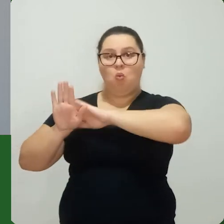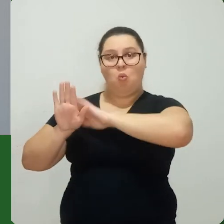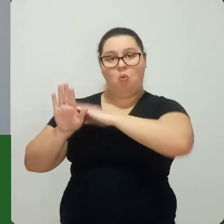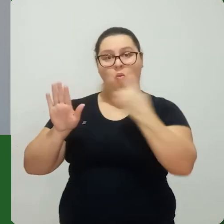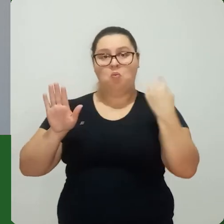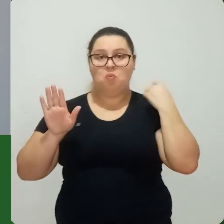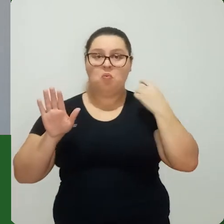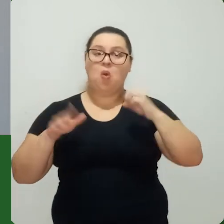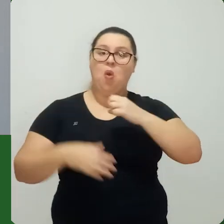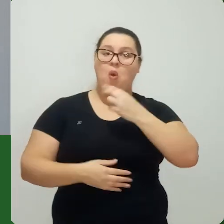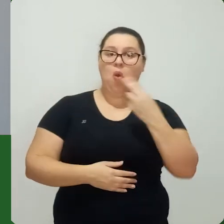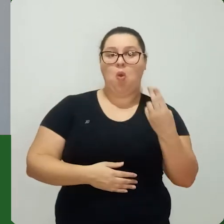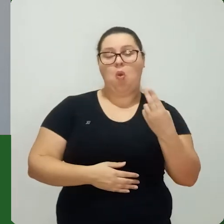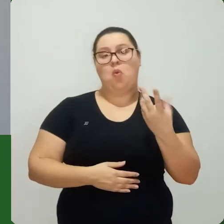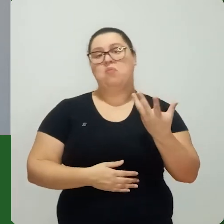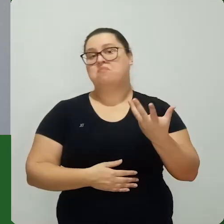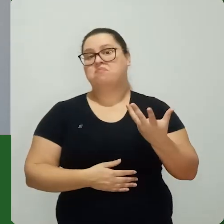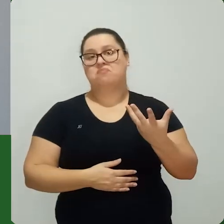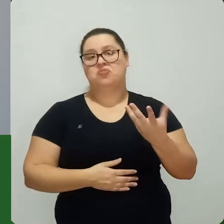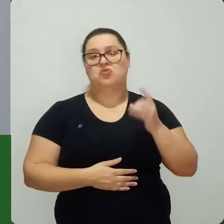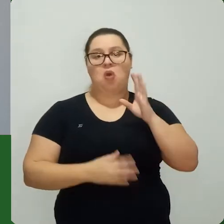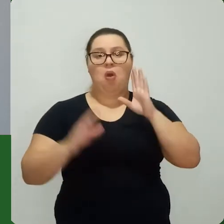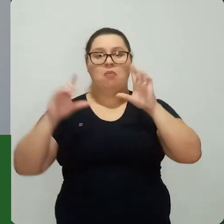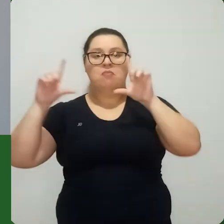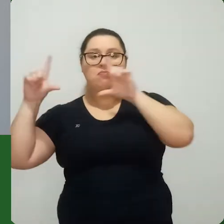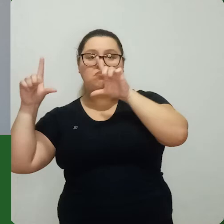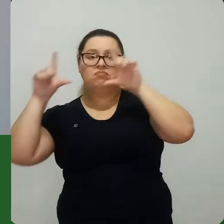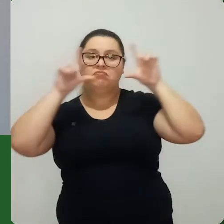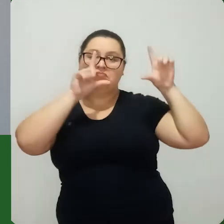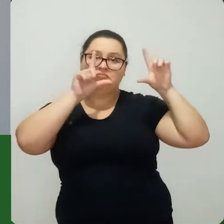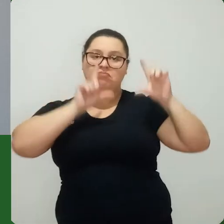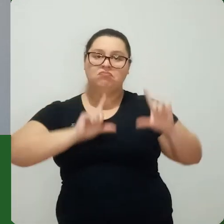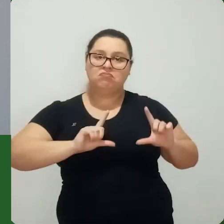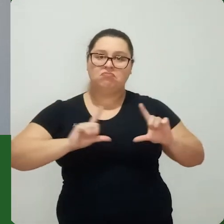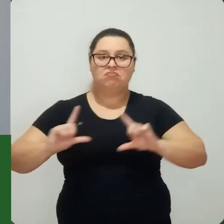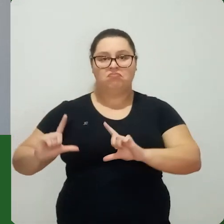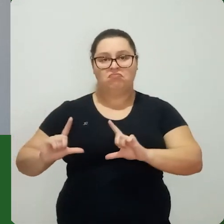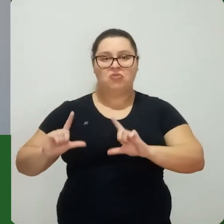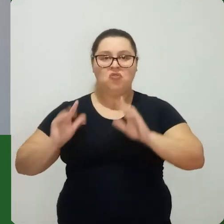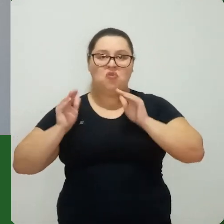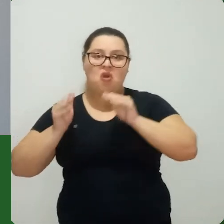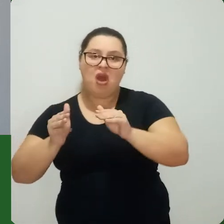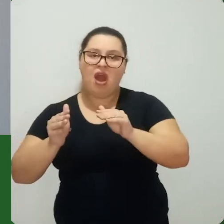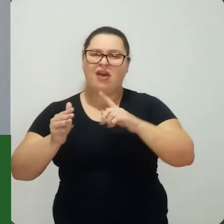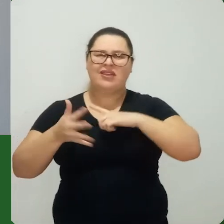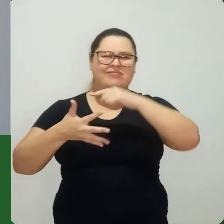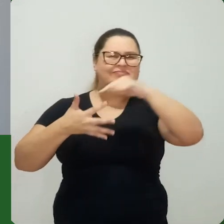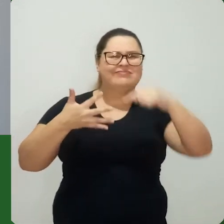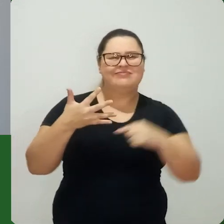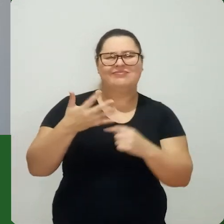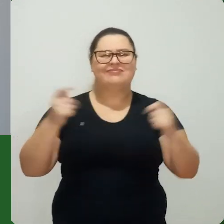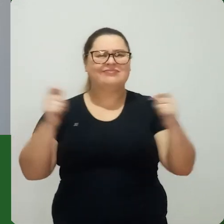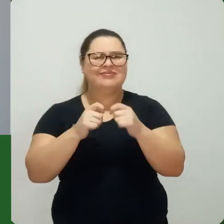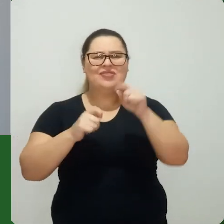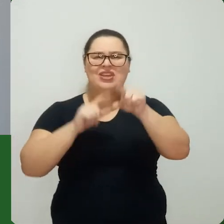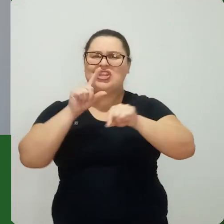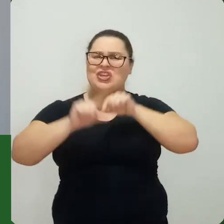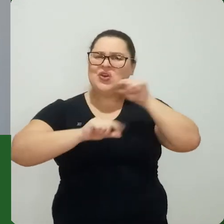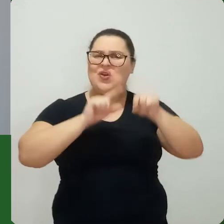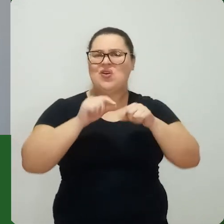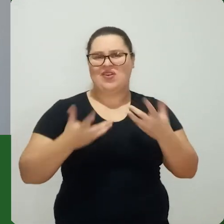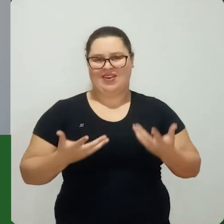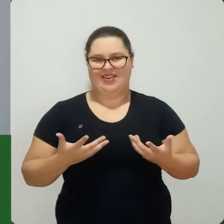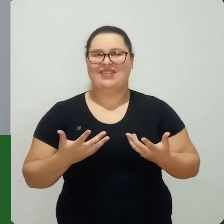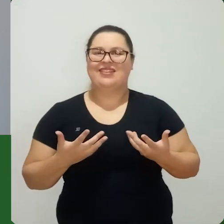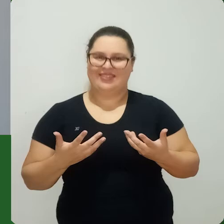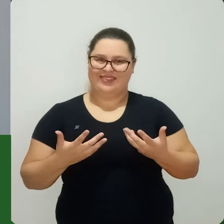fazer uma fotografia minha, mas só de uma parte, metade do rosto, você pode, enfim, tem inúmeras maneiras de você escolher, né? Mesmo